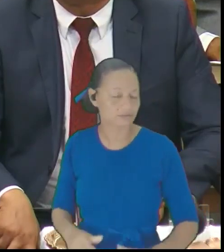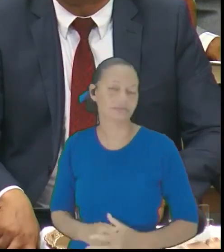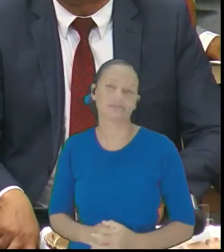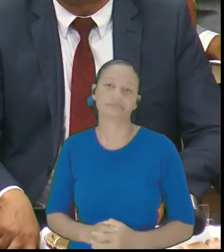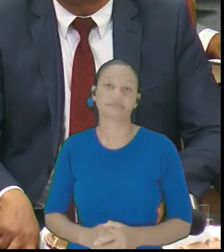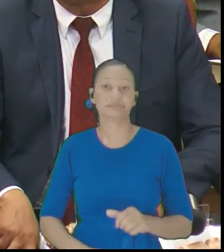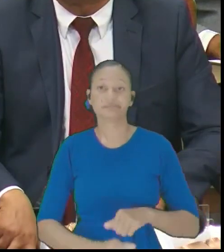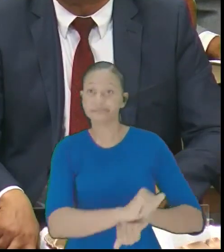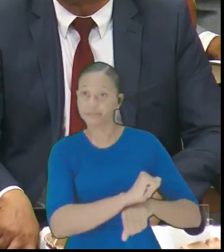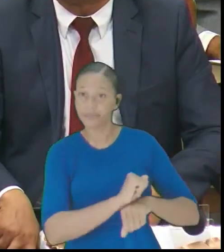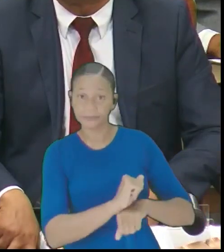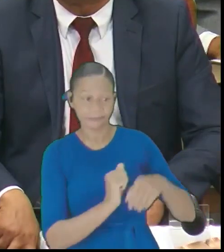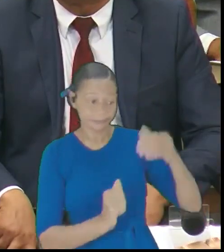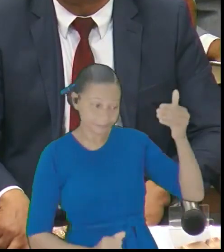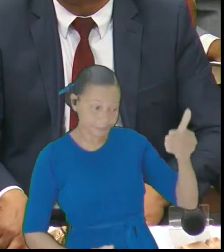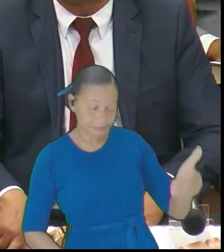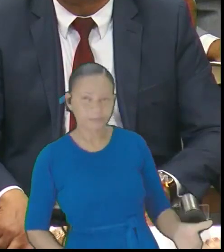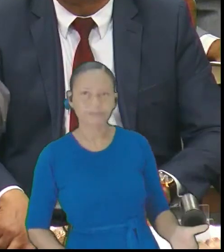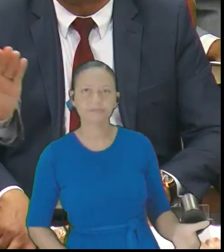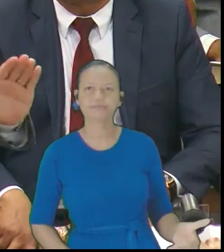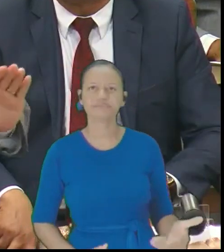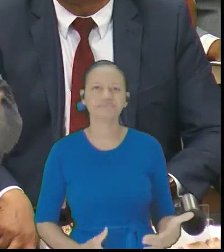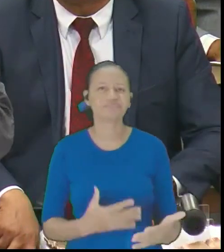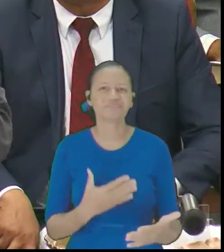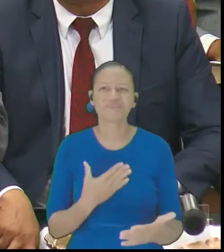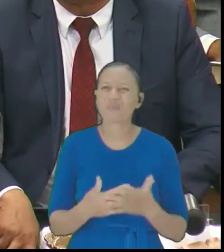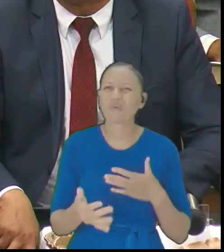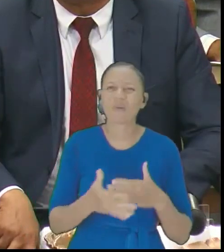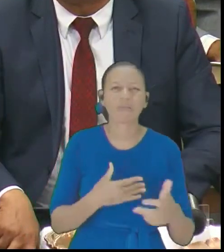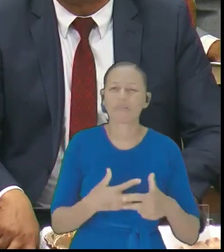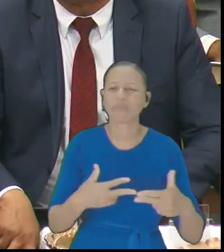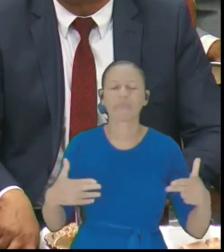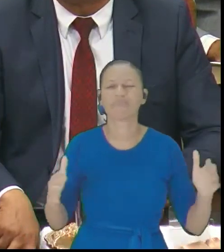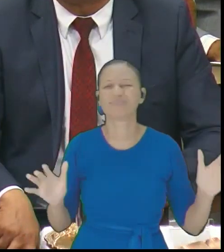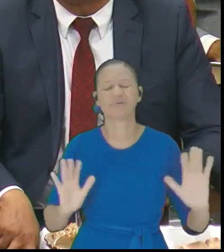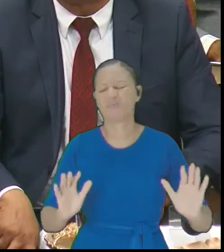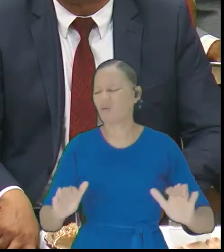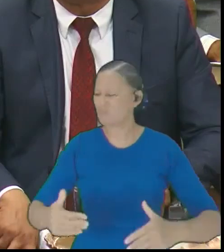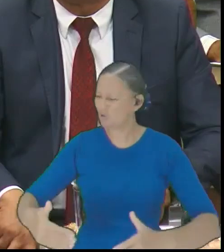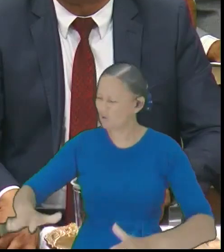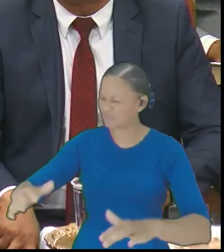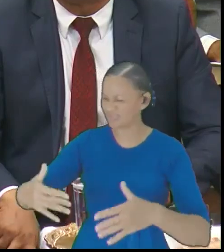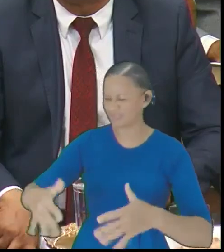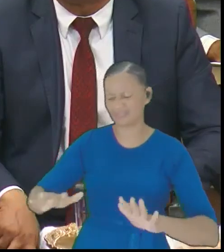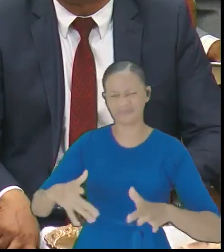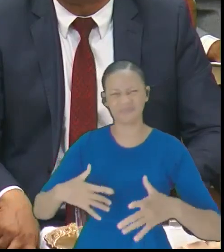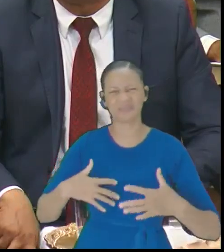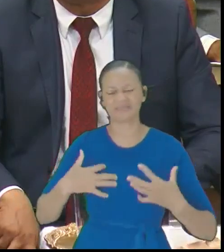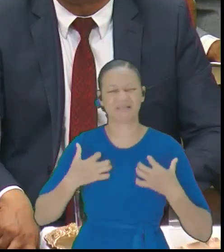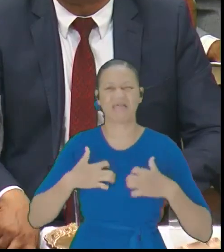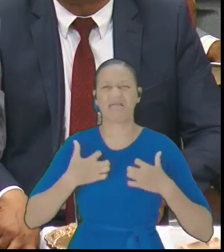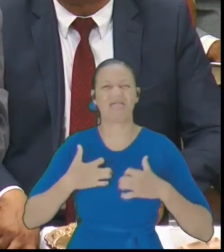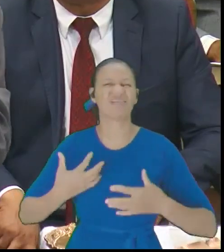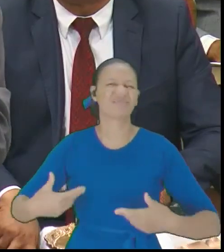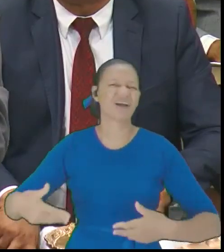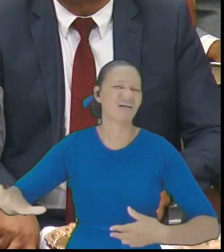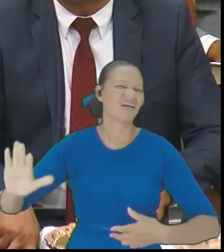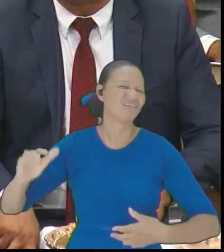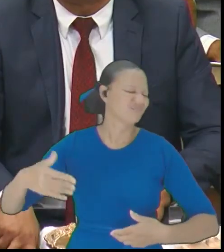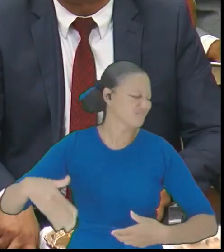Abraão perdia qualquer coisa para não perder a paz.